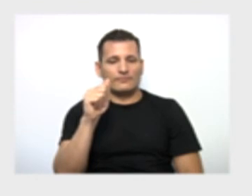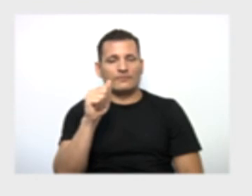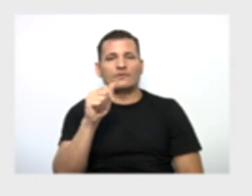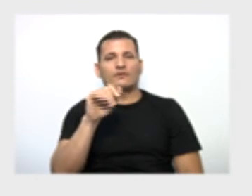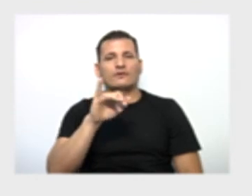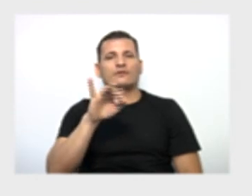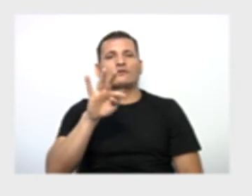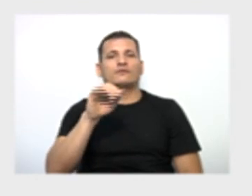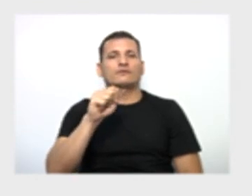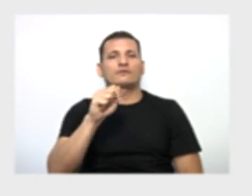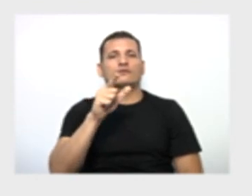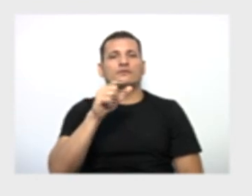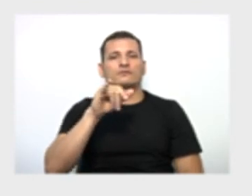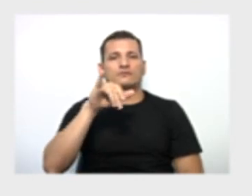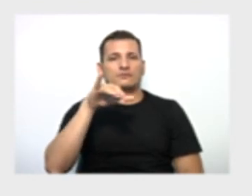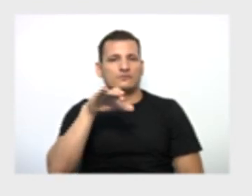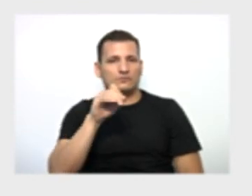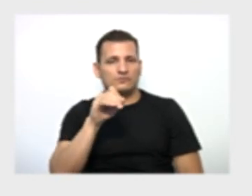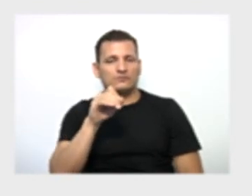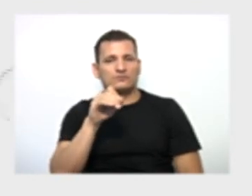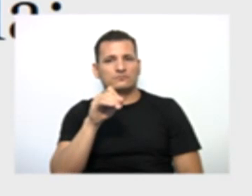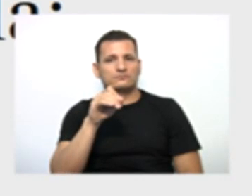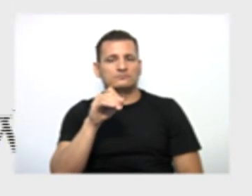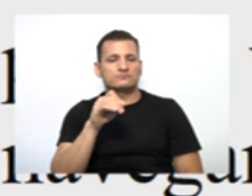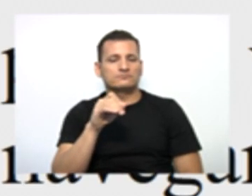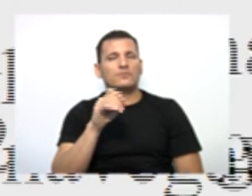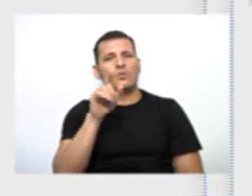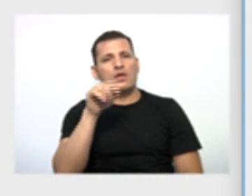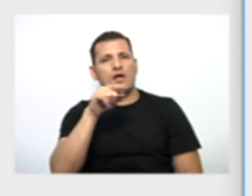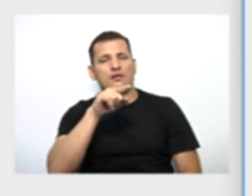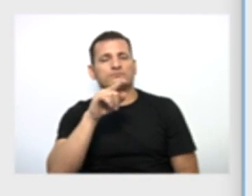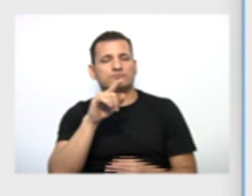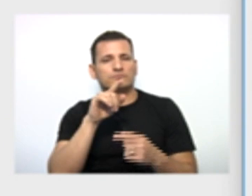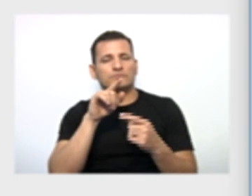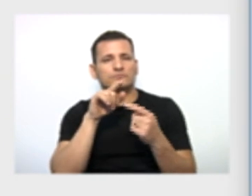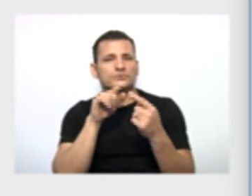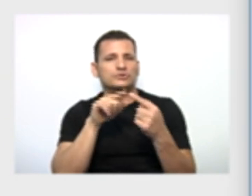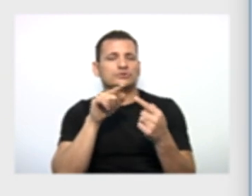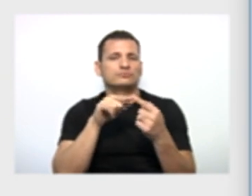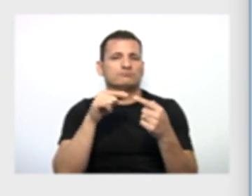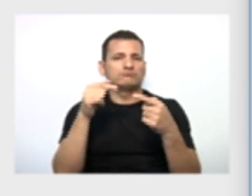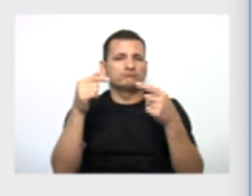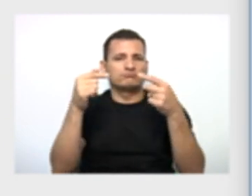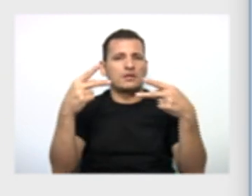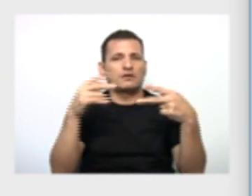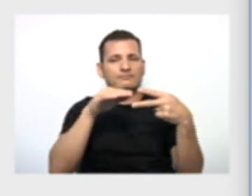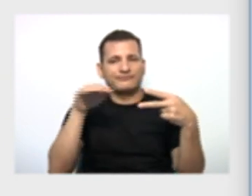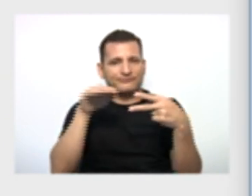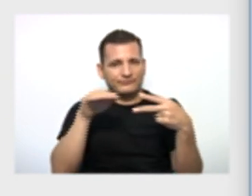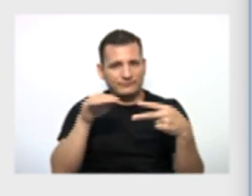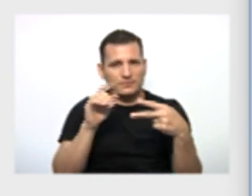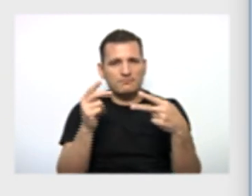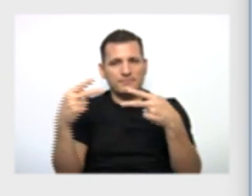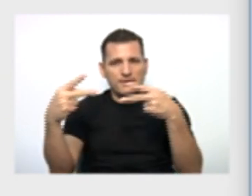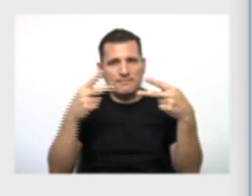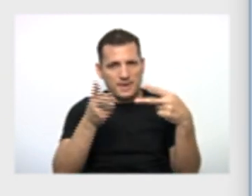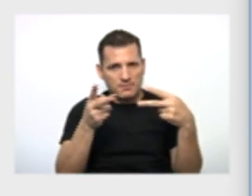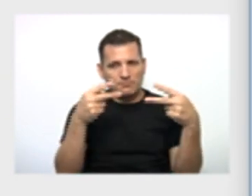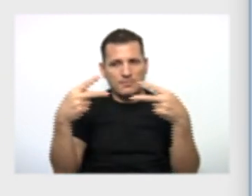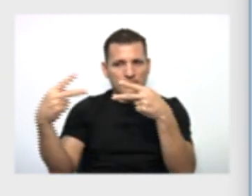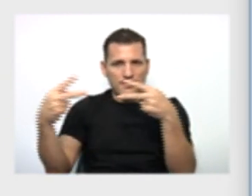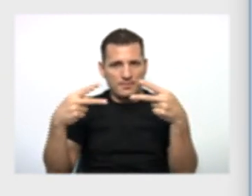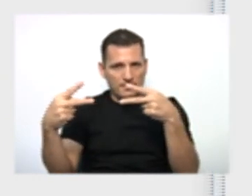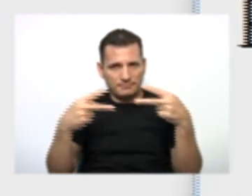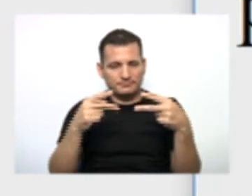itálico. Então, essa é a função da tag em linha. Porque ó, eu coloco aqui na mesma linha que